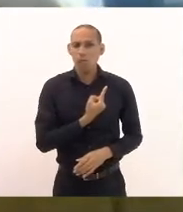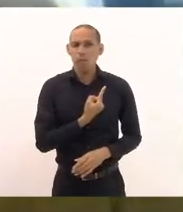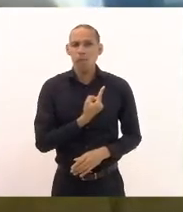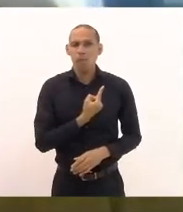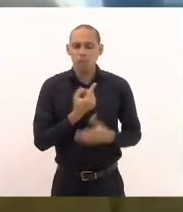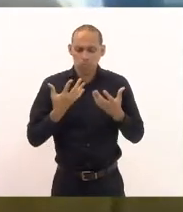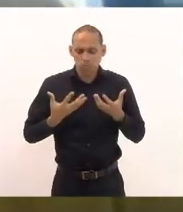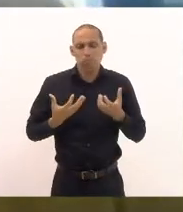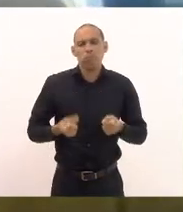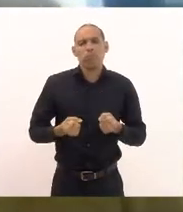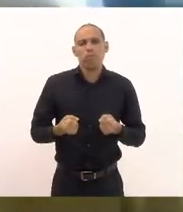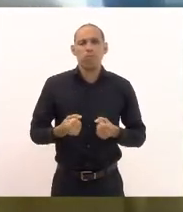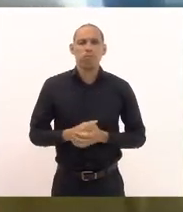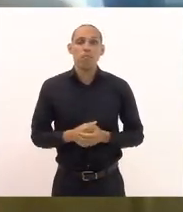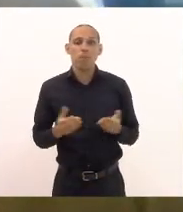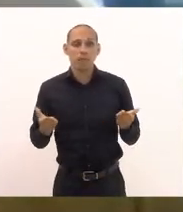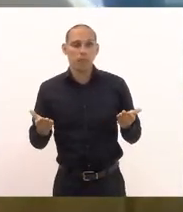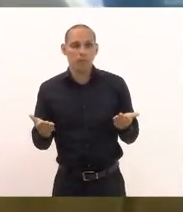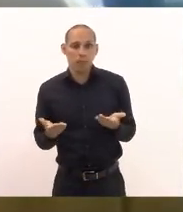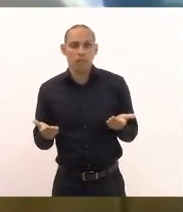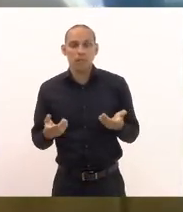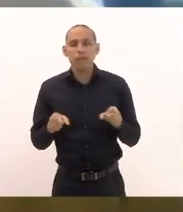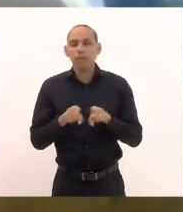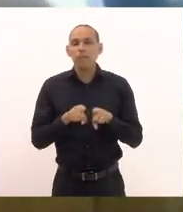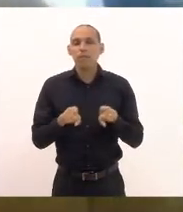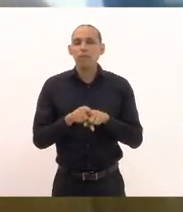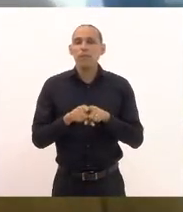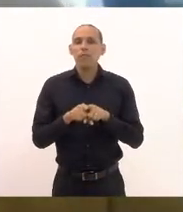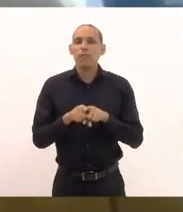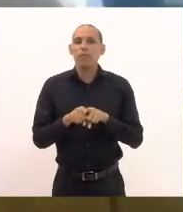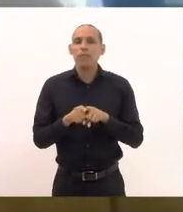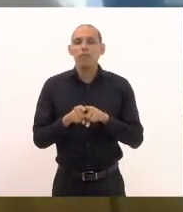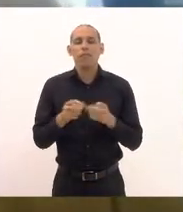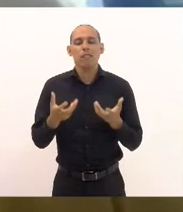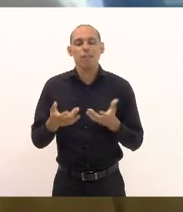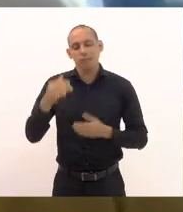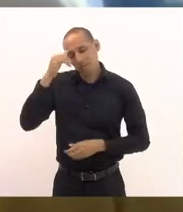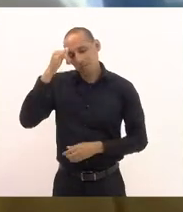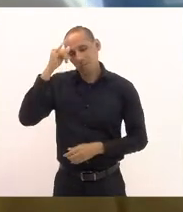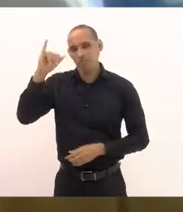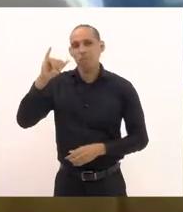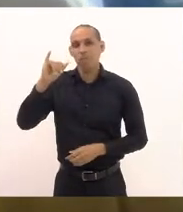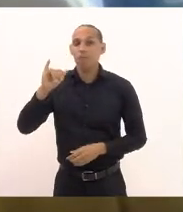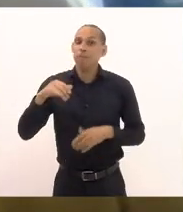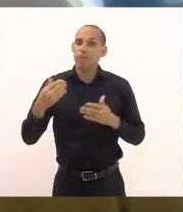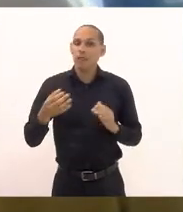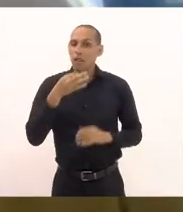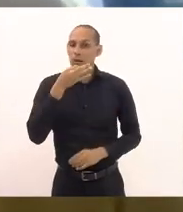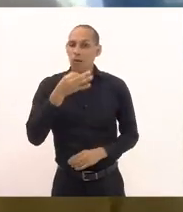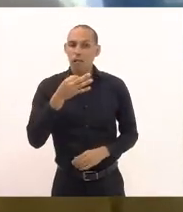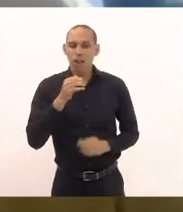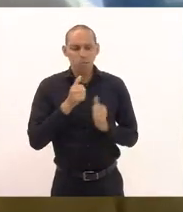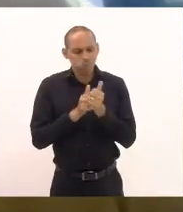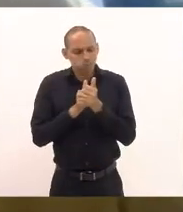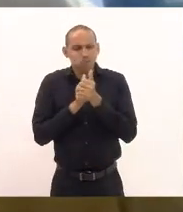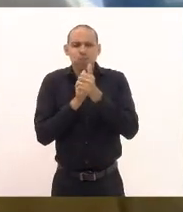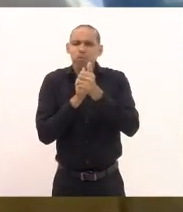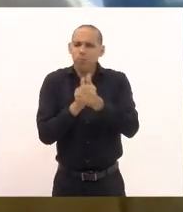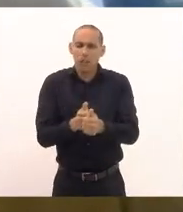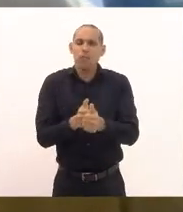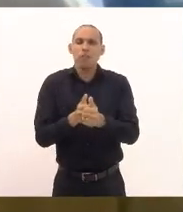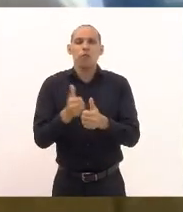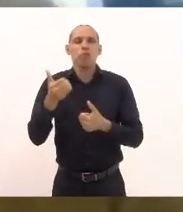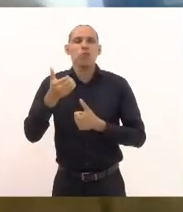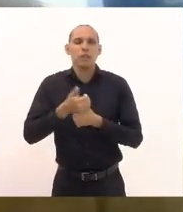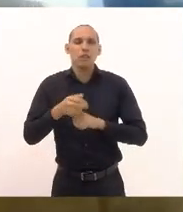e aderimos, e agora a gente está também apostando na prevenção. Então, o parecer acompanha na íntegra o